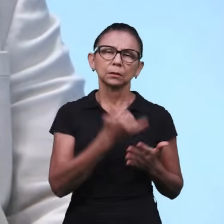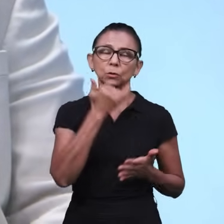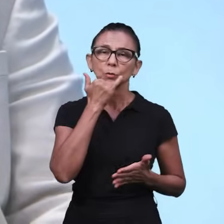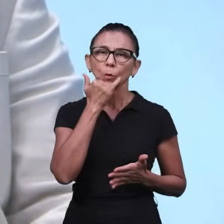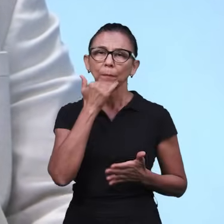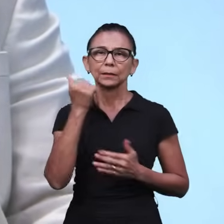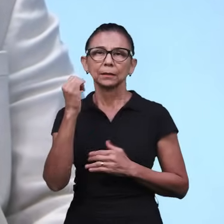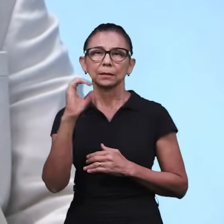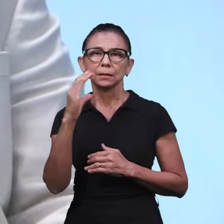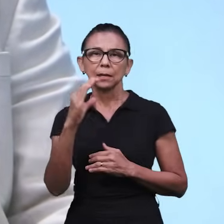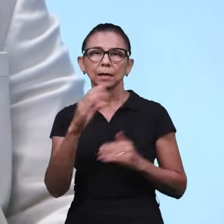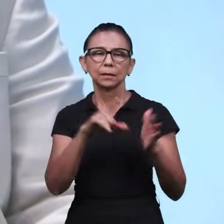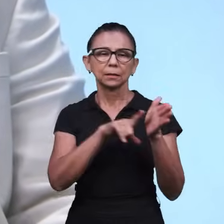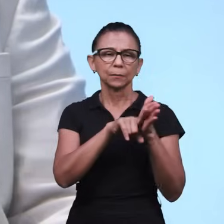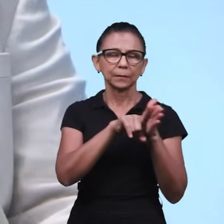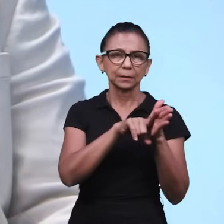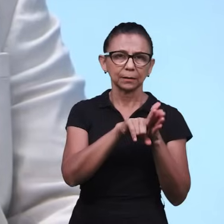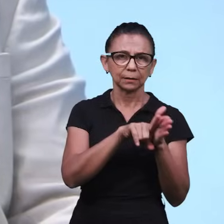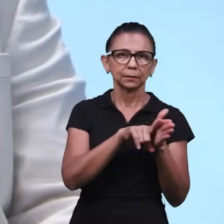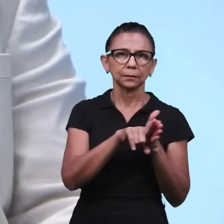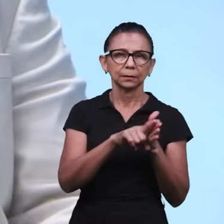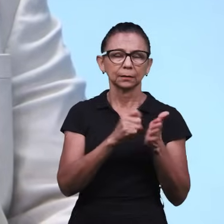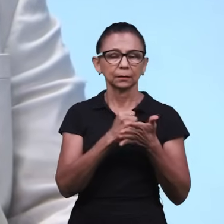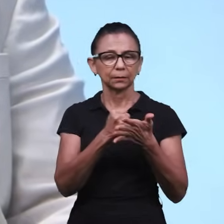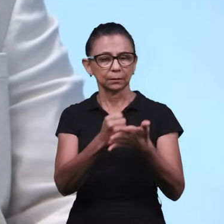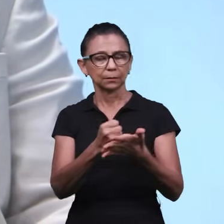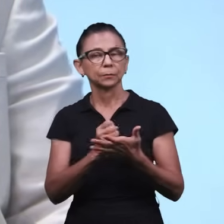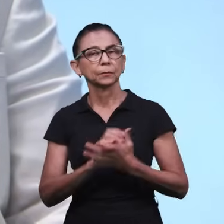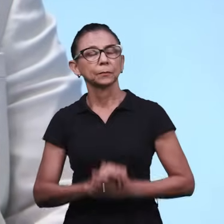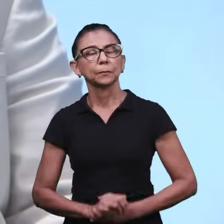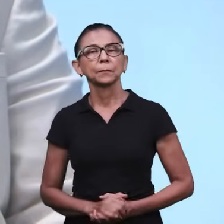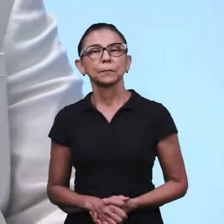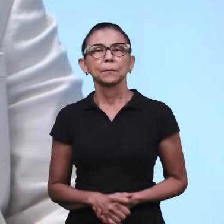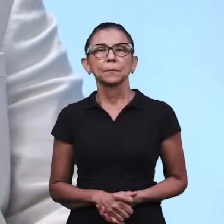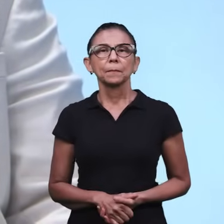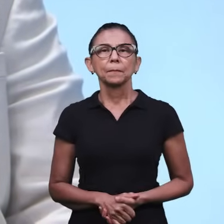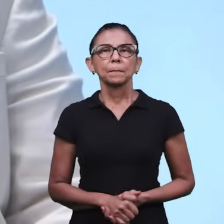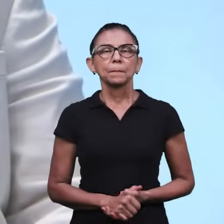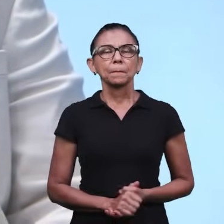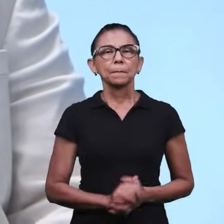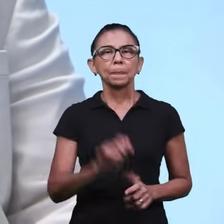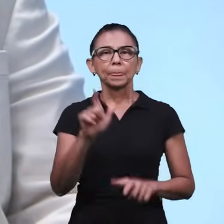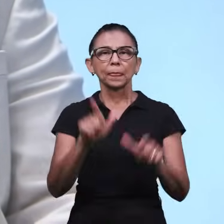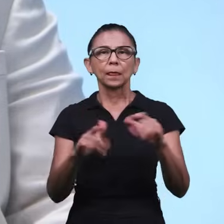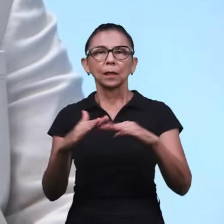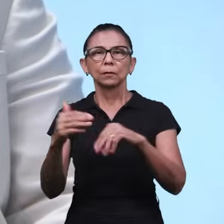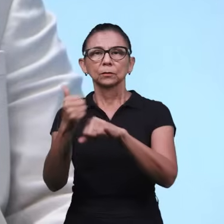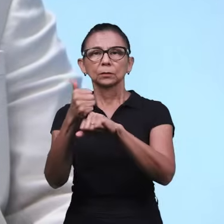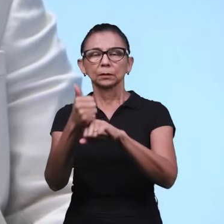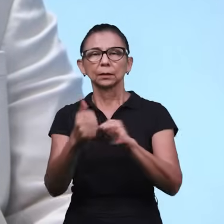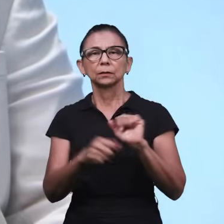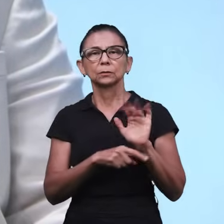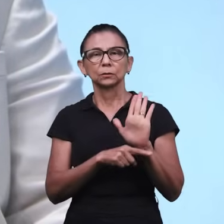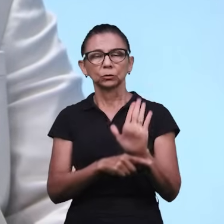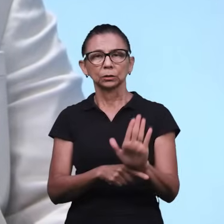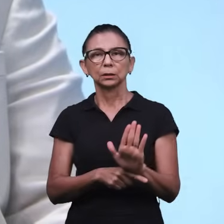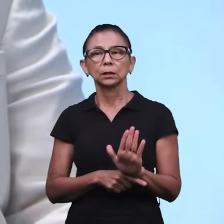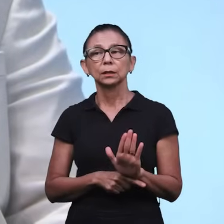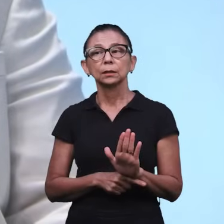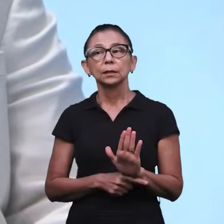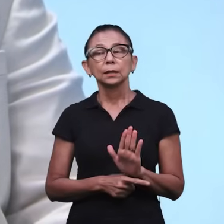E com esse apoio conjunto, né, o Senhor orientando, os profissionais nos ajudando, nós conseguimos, na minha